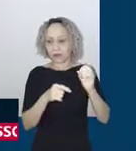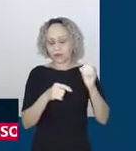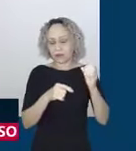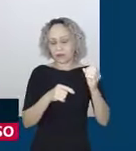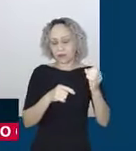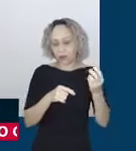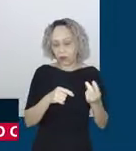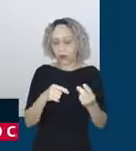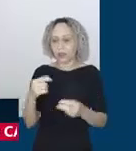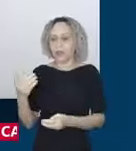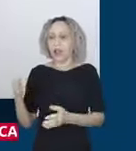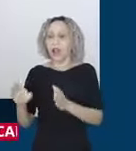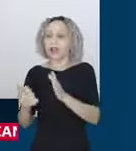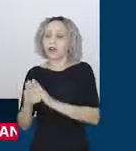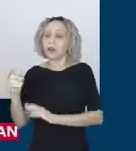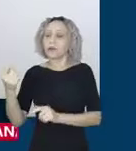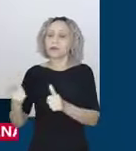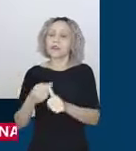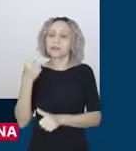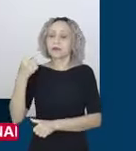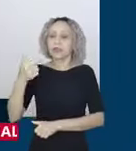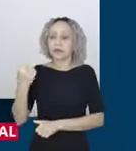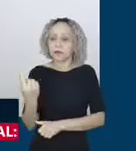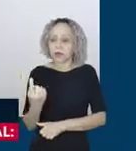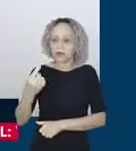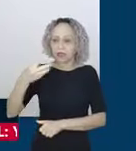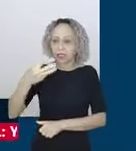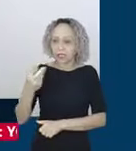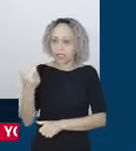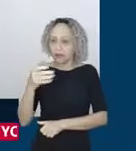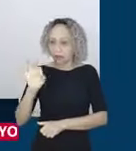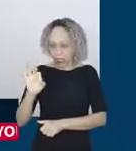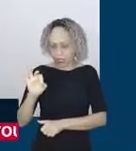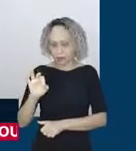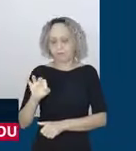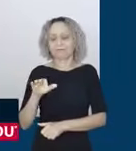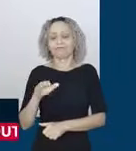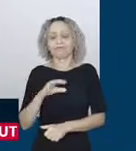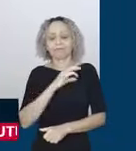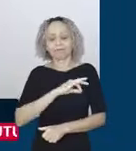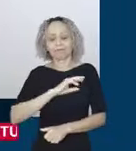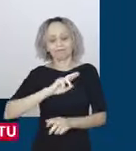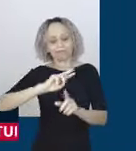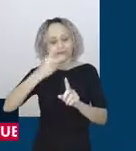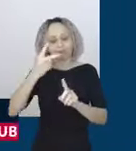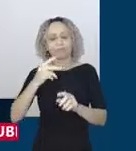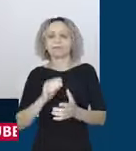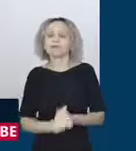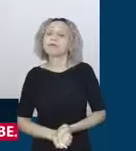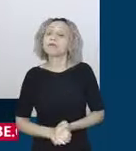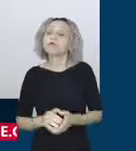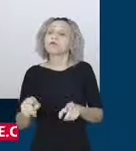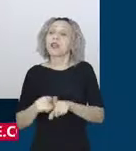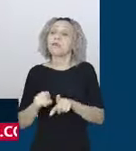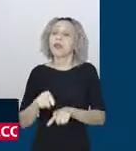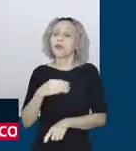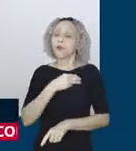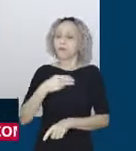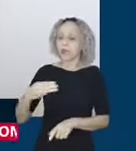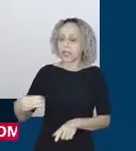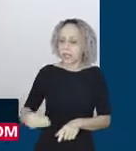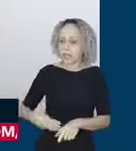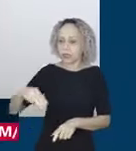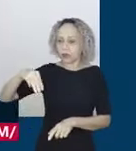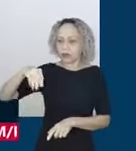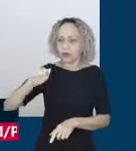toda a sua equipe muito competente, já tem um grupo de trabalho que está trabalhando na política,